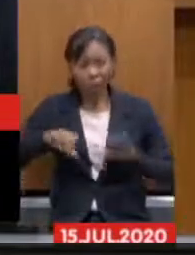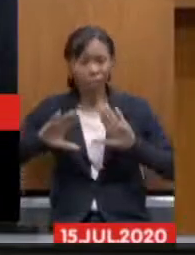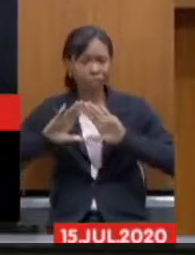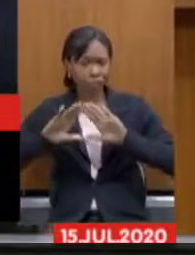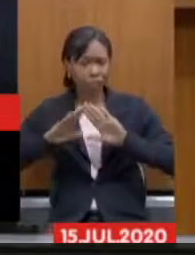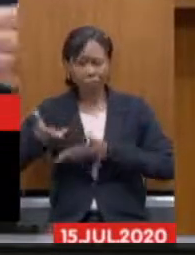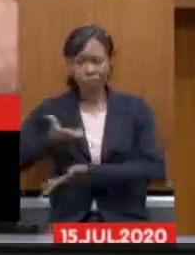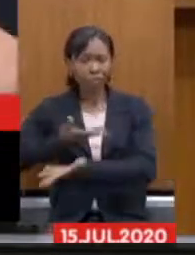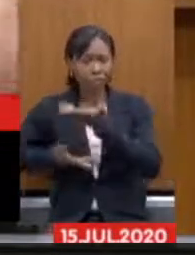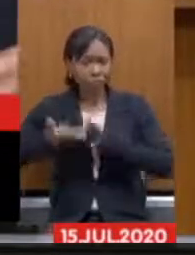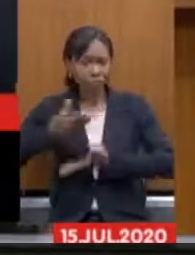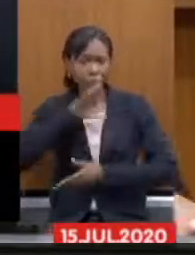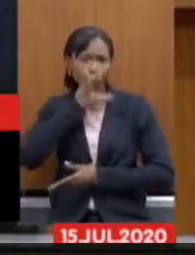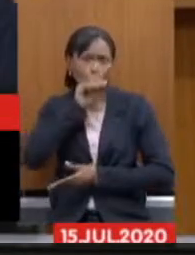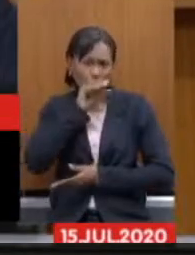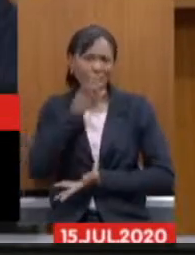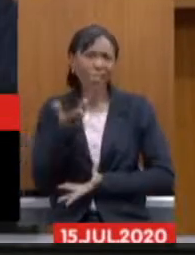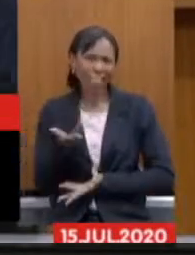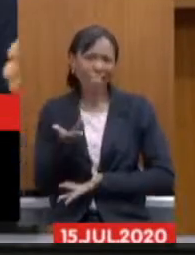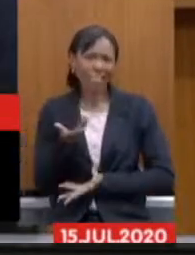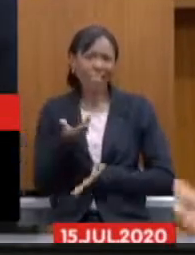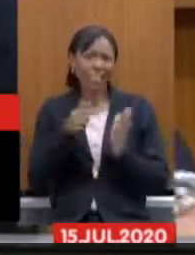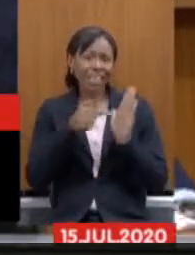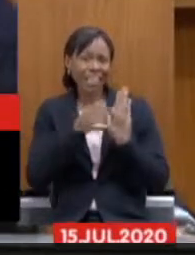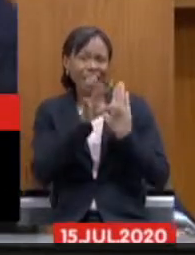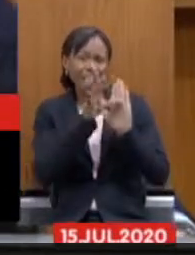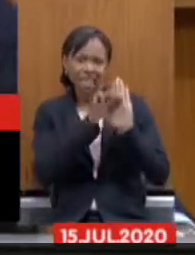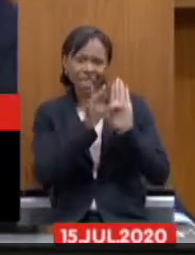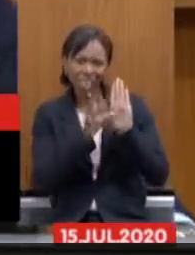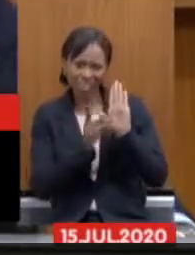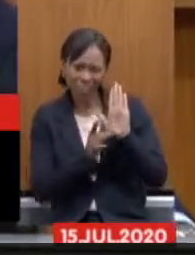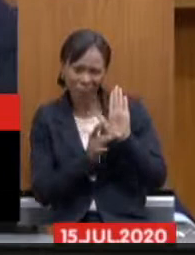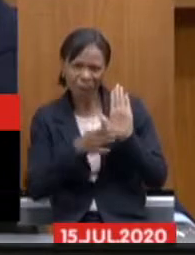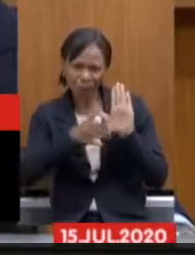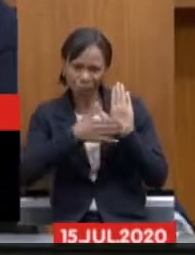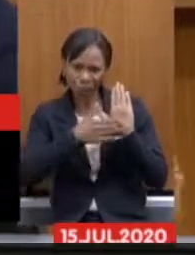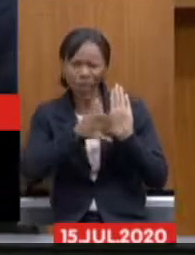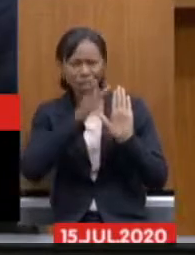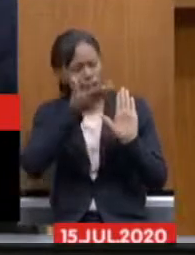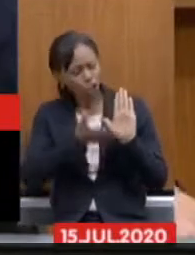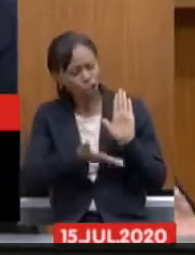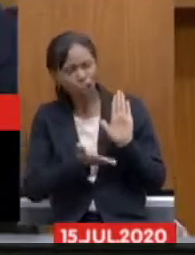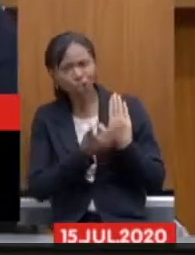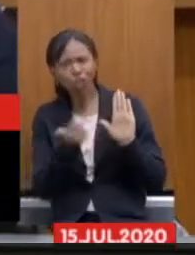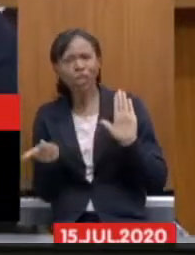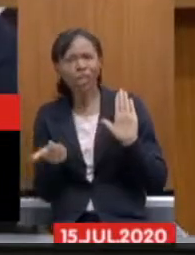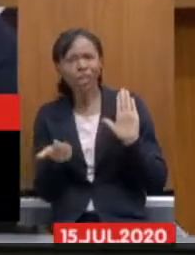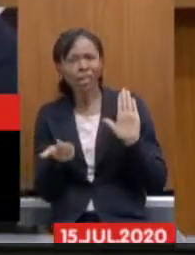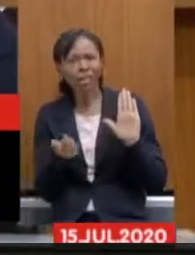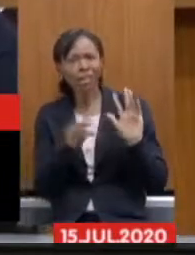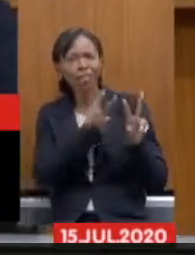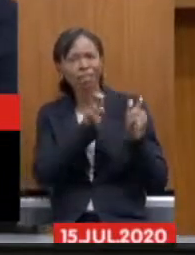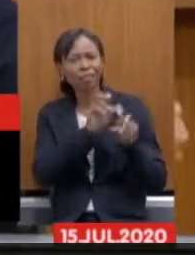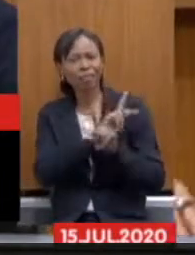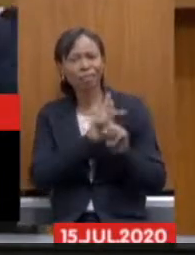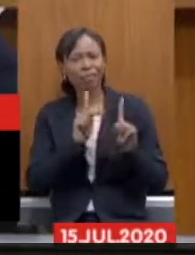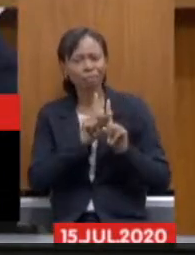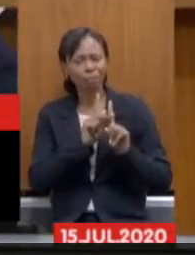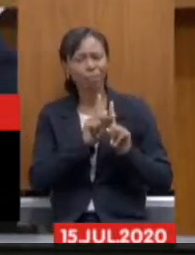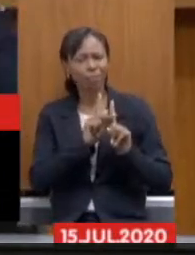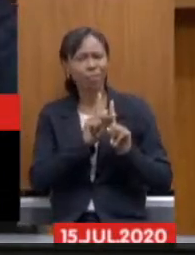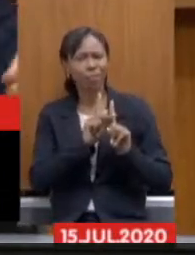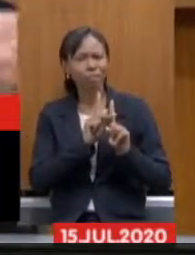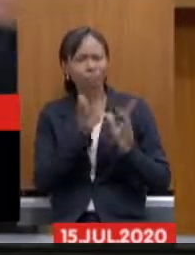fraterna com servidores e retirar da pauta essa questão esse tema da reforma da previdência no